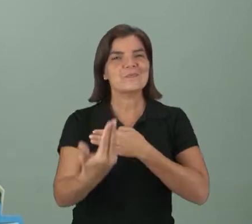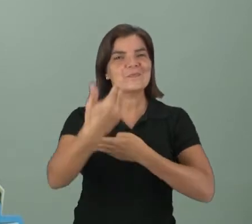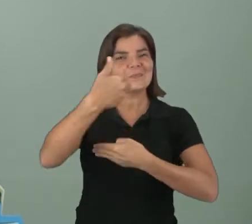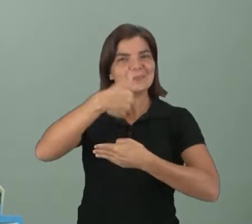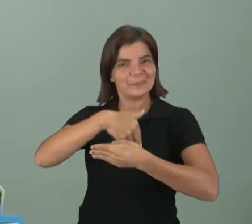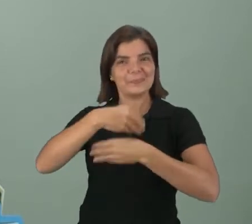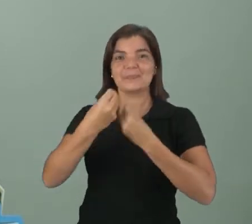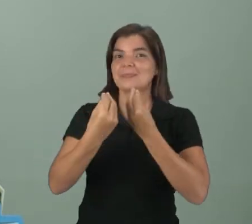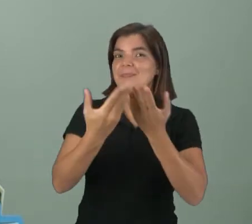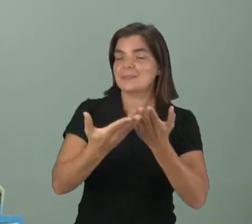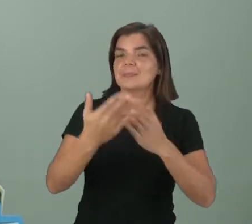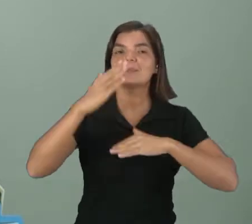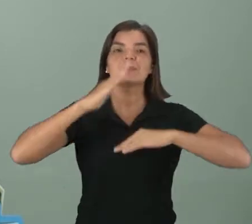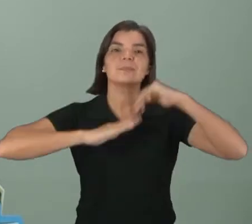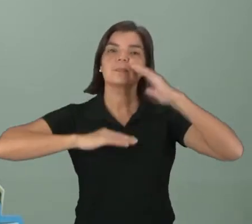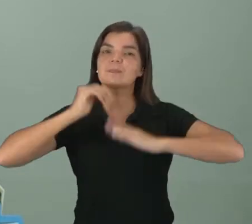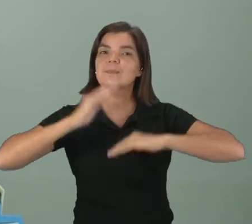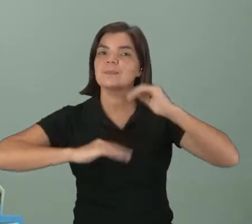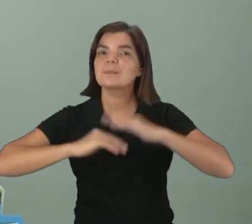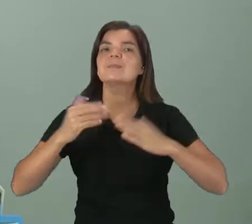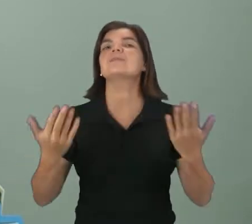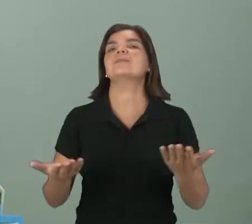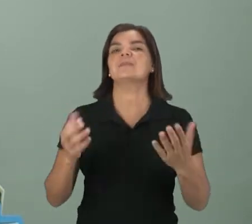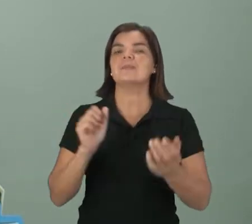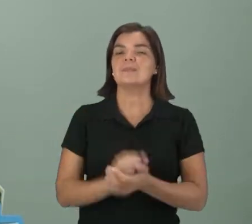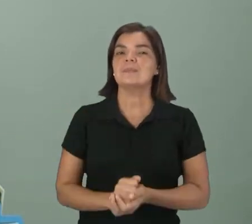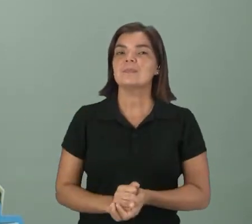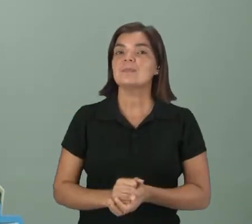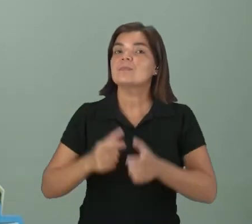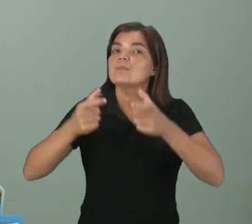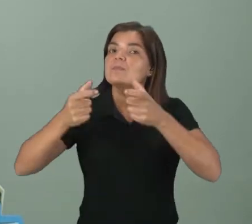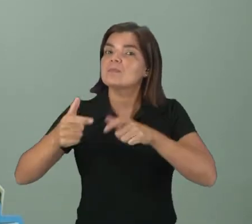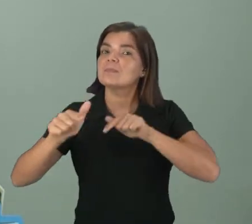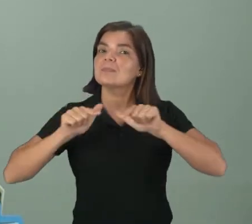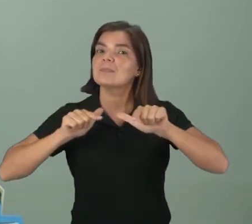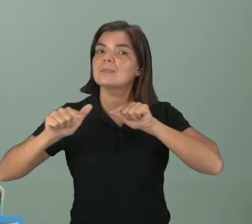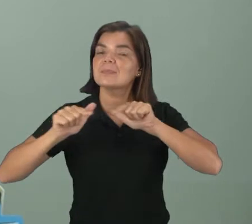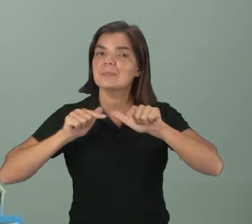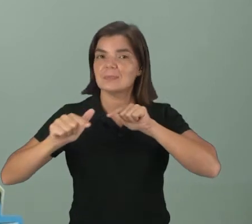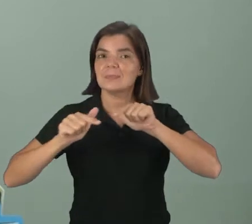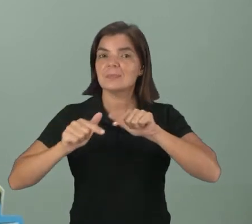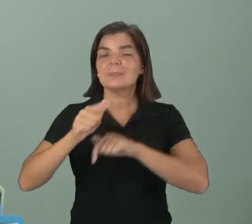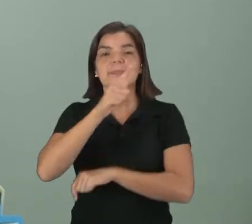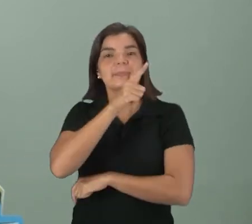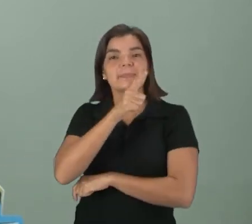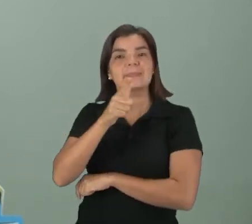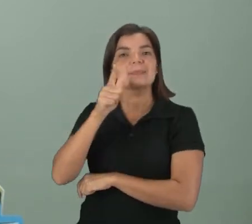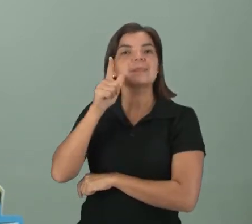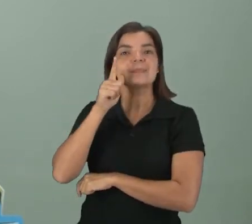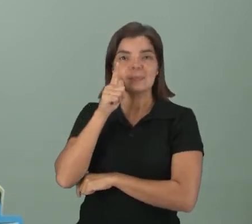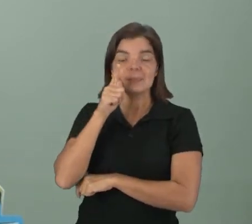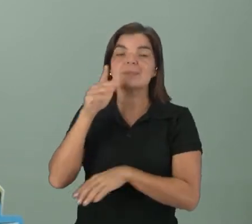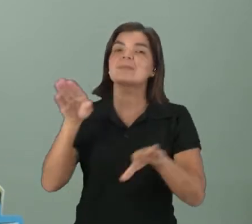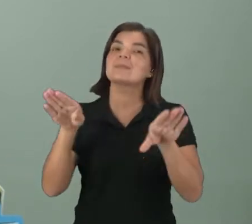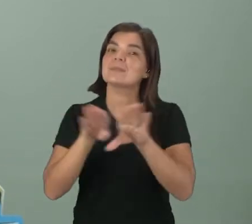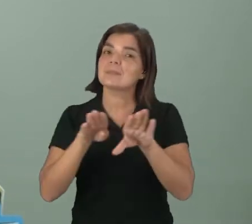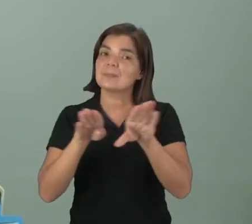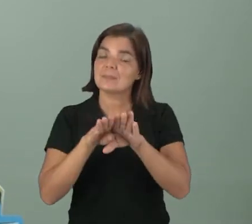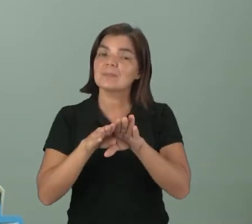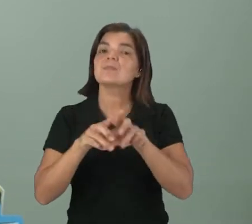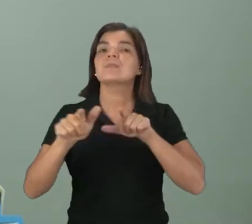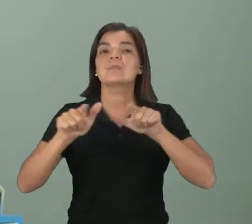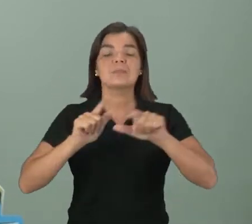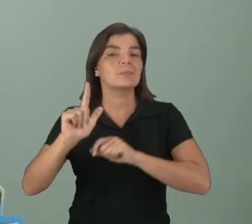entrega ali então o profissional que está naquele local trabalhando naquela lanchonete também